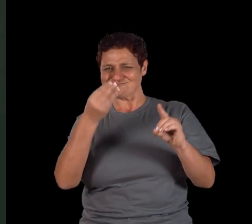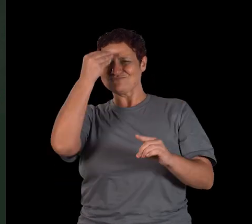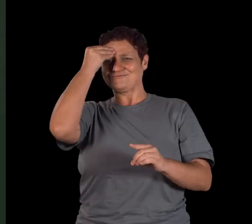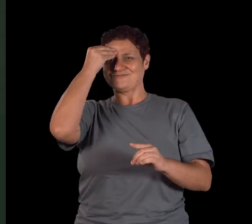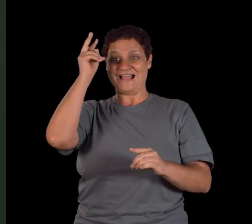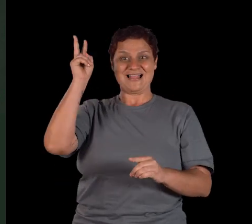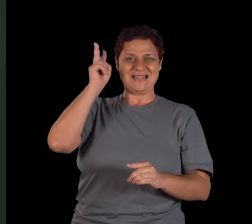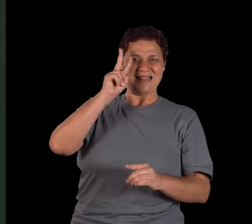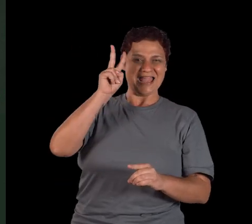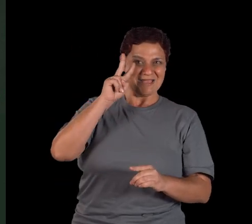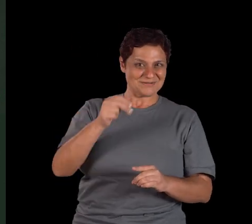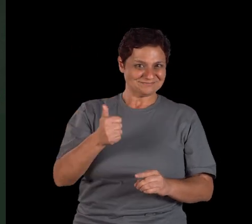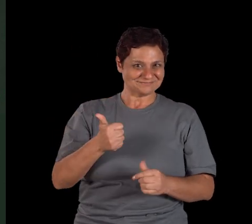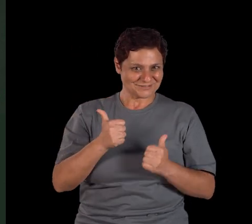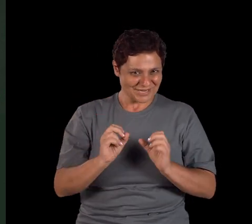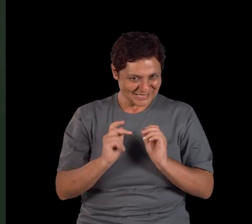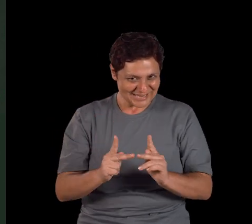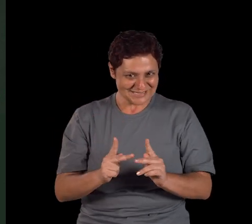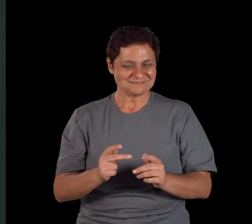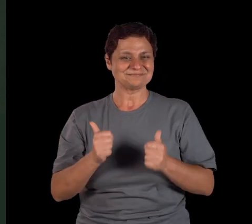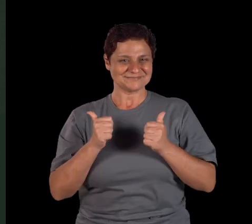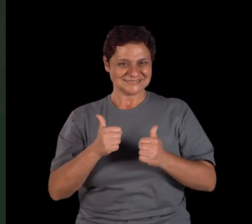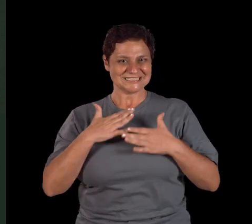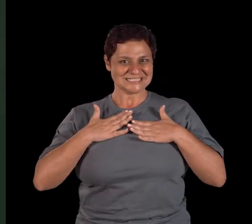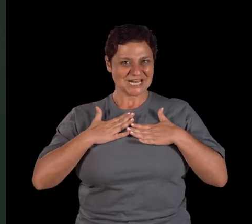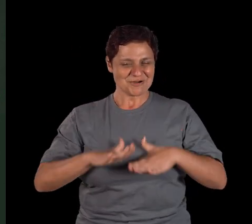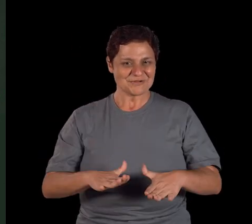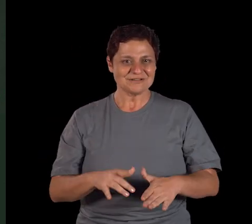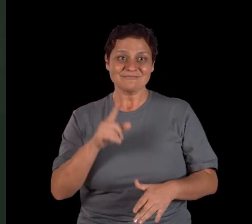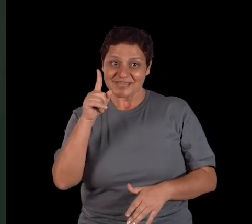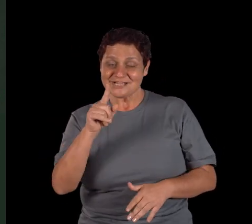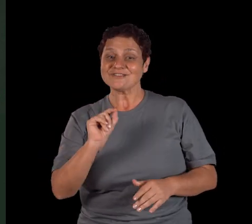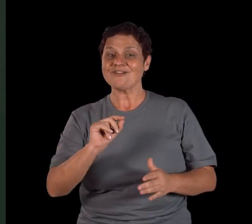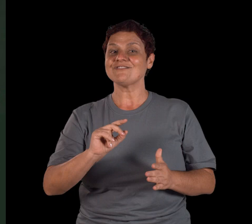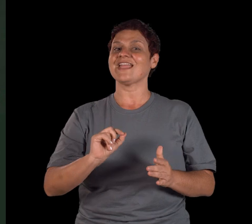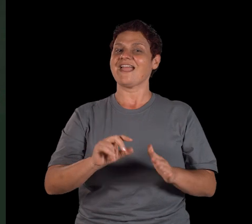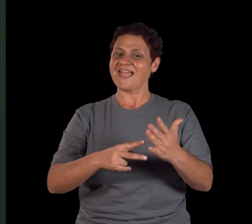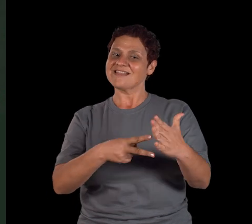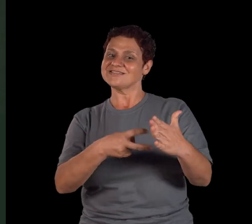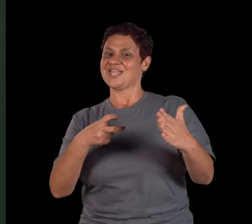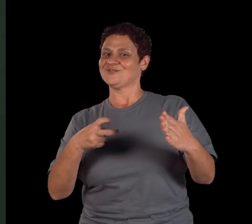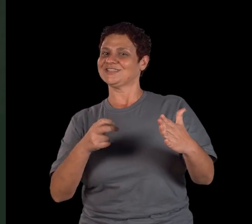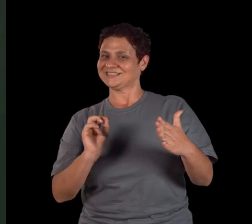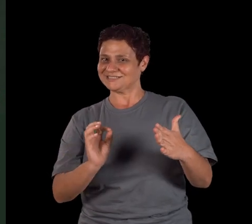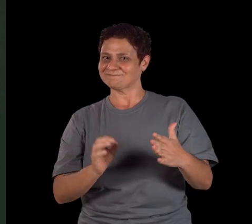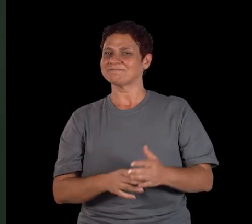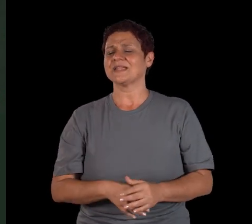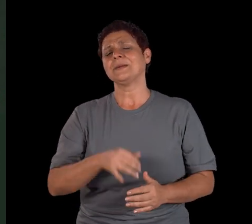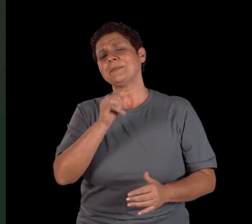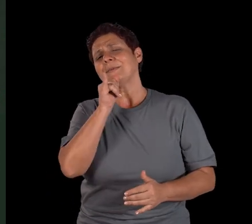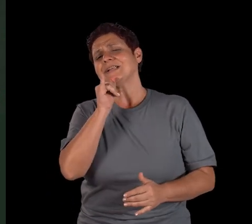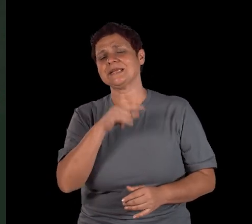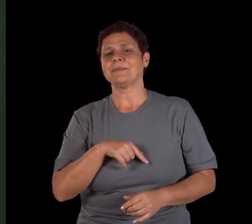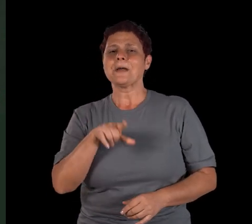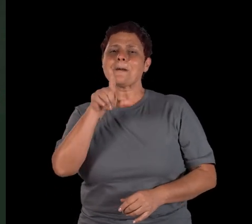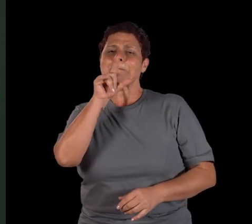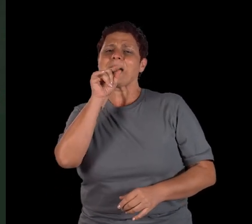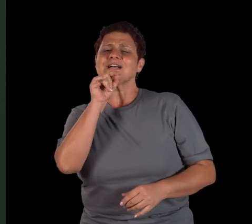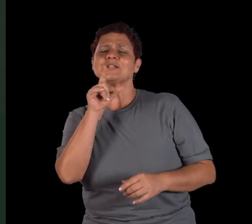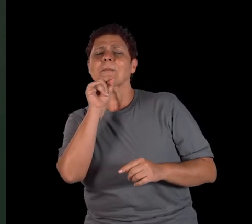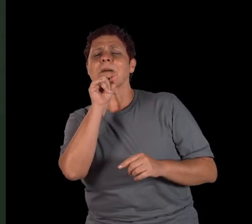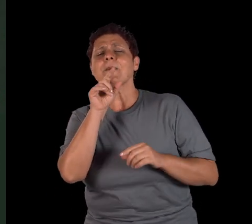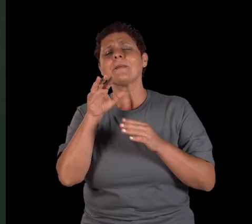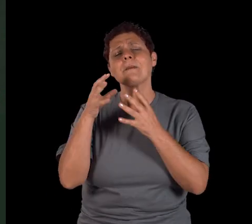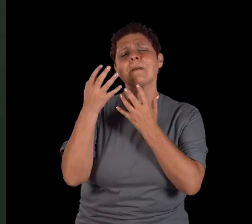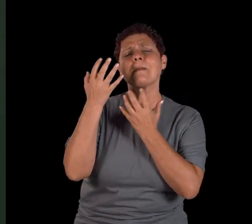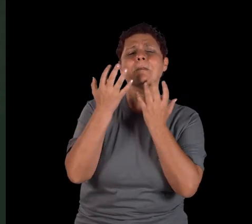Olha! Sacaram essa ideia? Beleza? Tranquilo? Isso é denotação. Então você fala assim, os pássaros cantaram lindamente